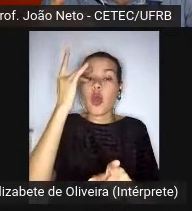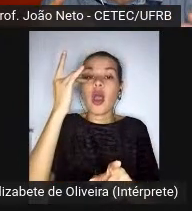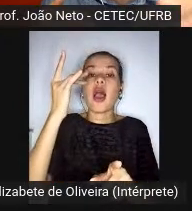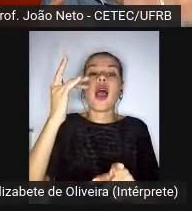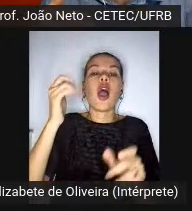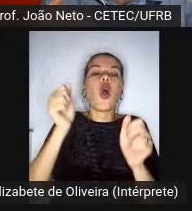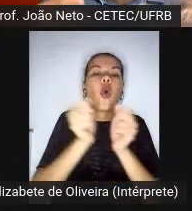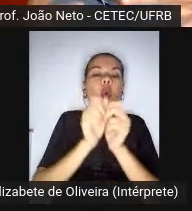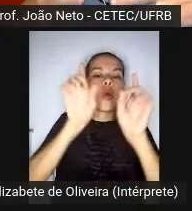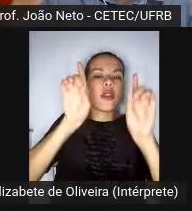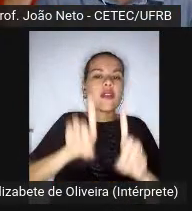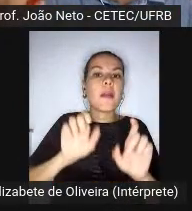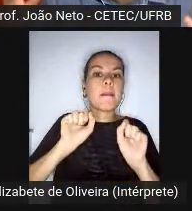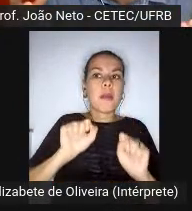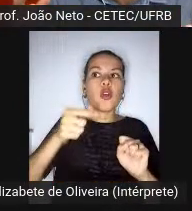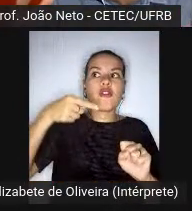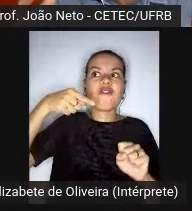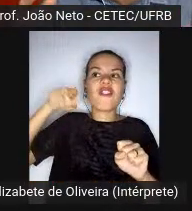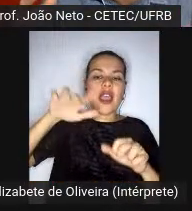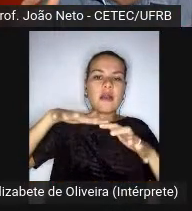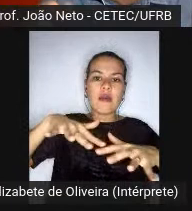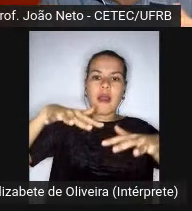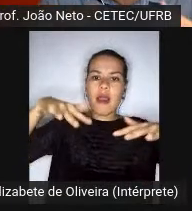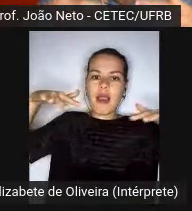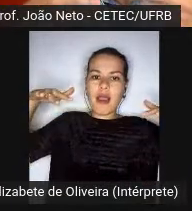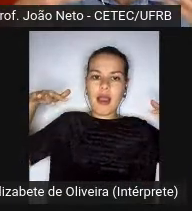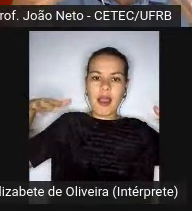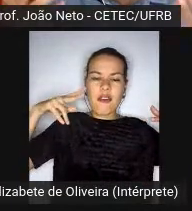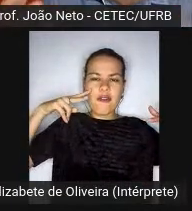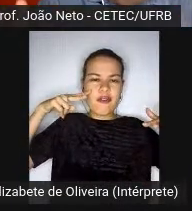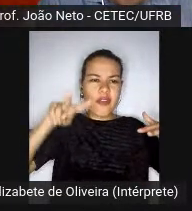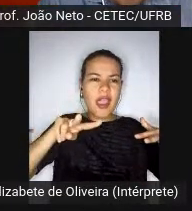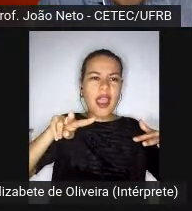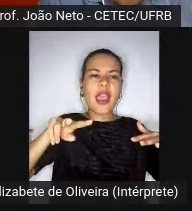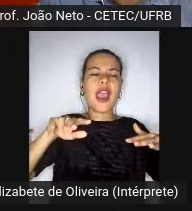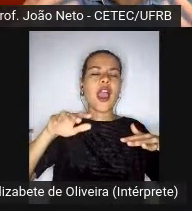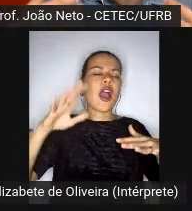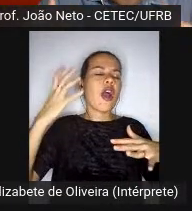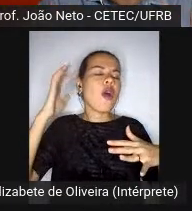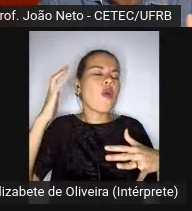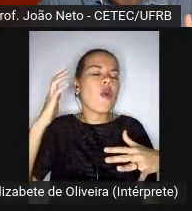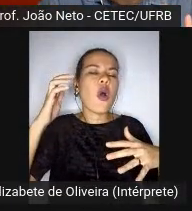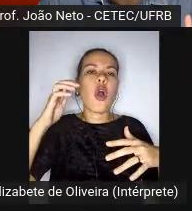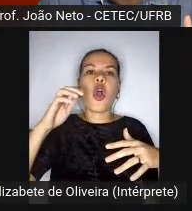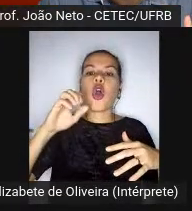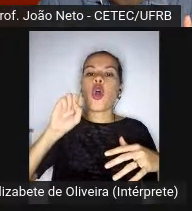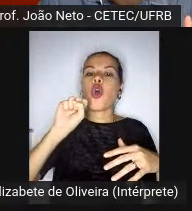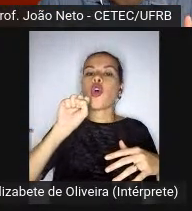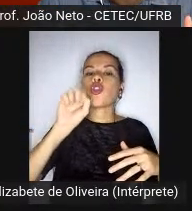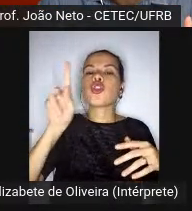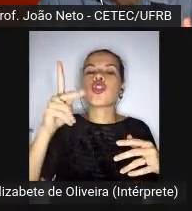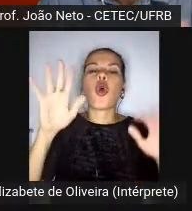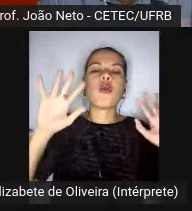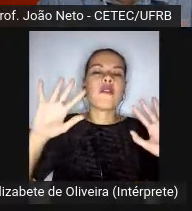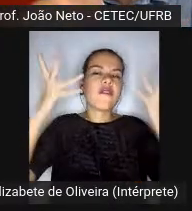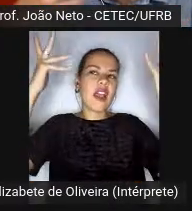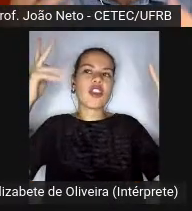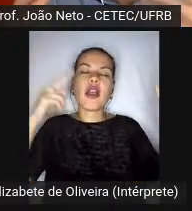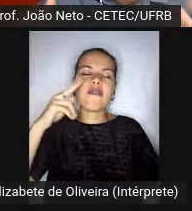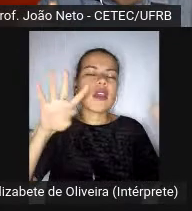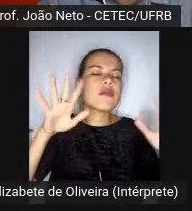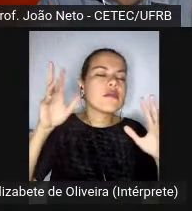ao estádio e assistir a um show a um concerto da mesma maneira que nós assistimos